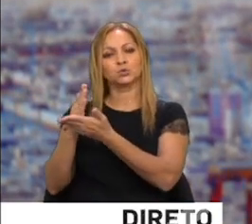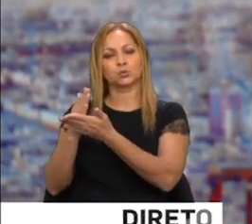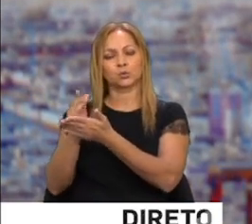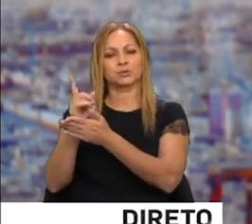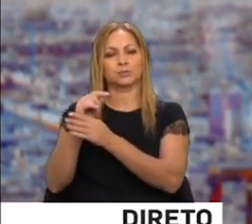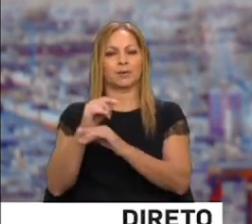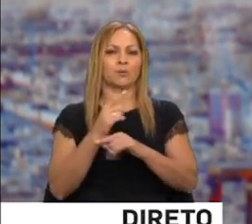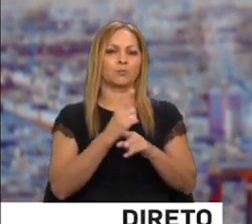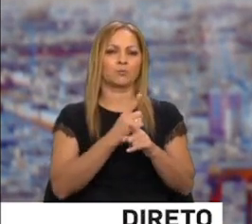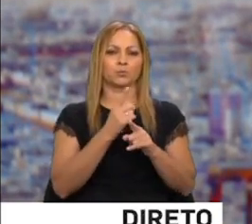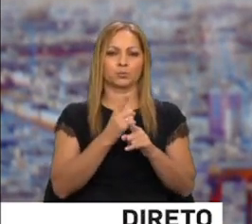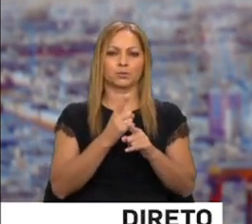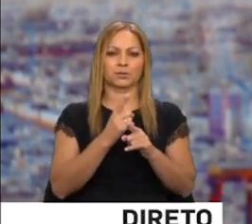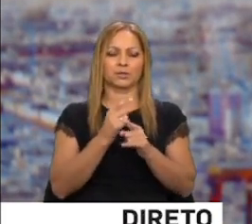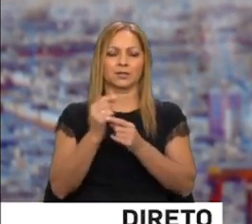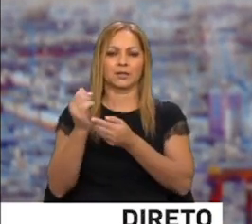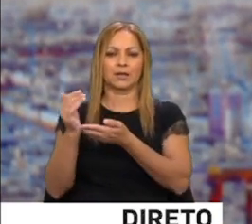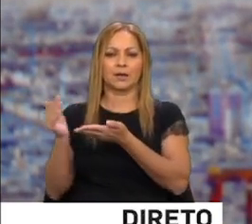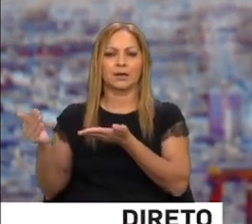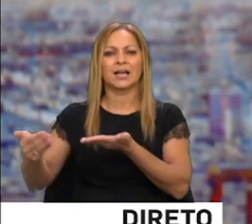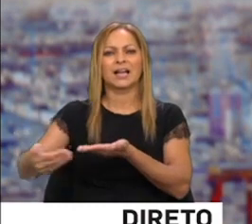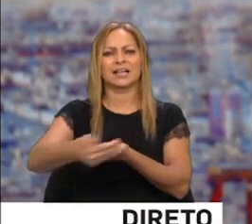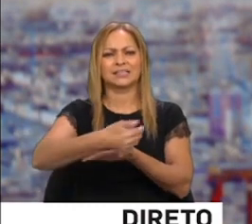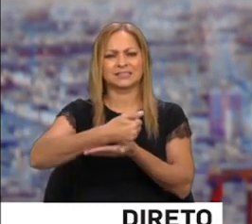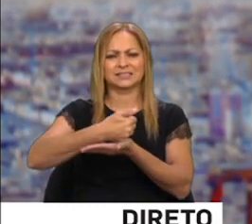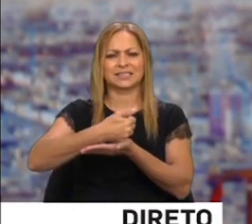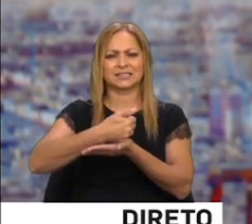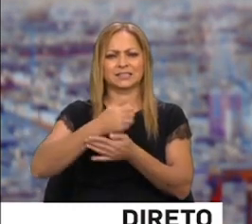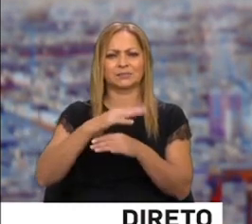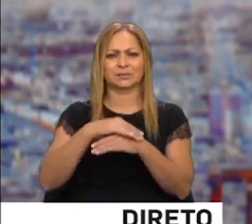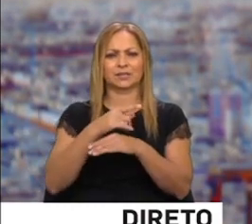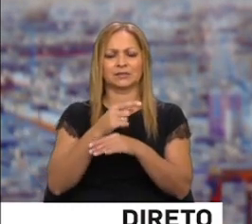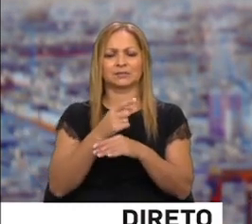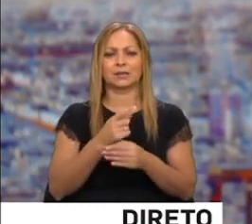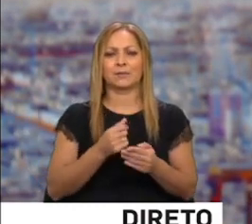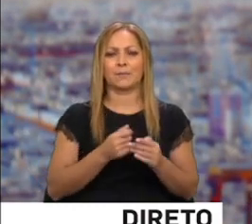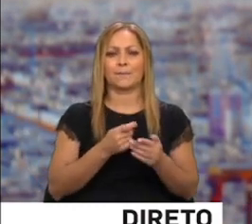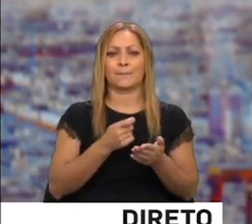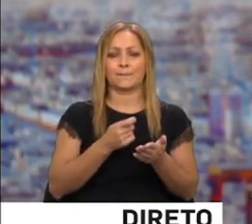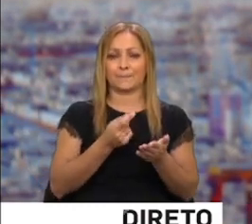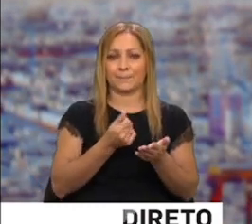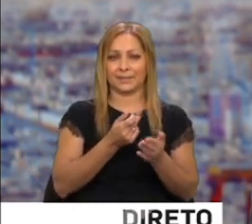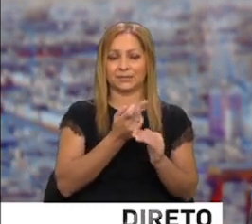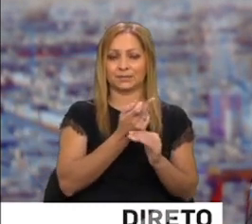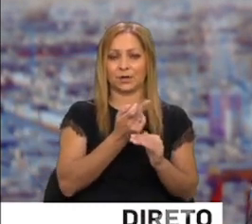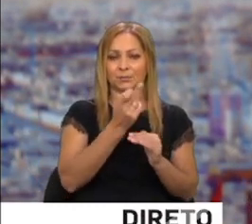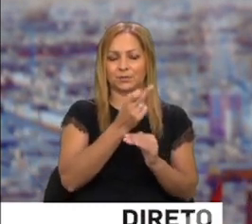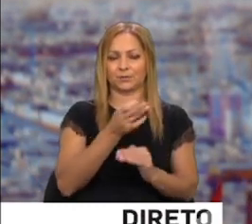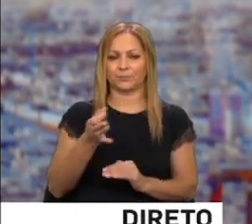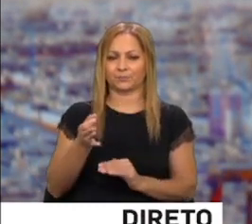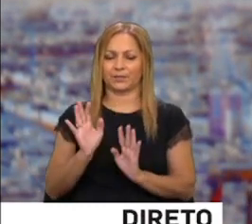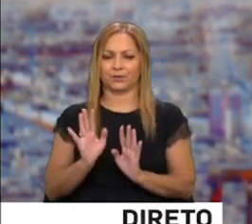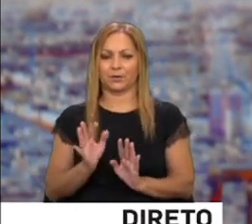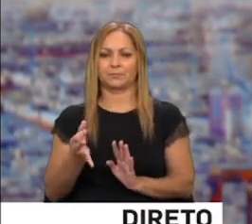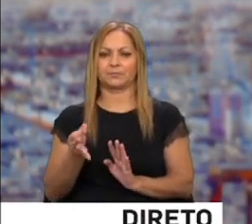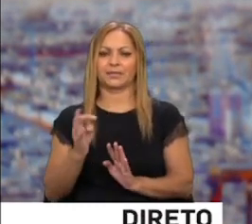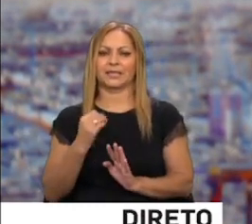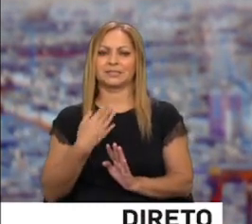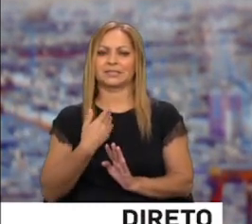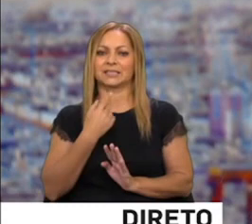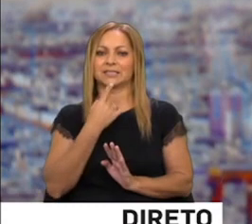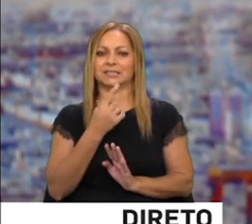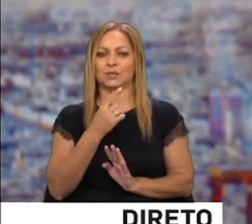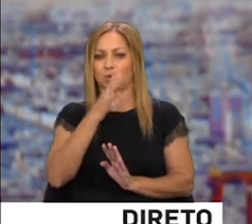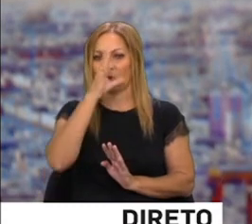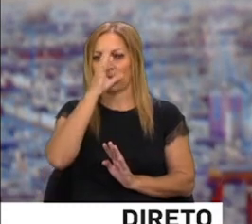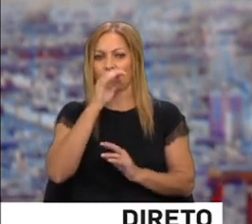viadualmente das das receitas por causa do do aumento de preço os ouvimos já na primeira reação no PC diz que o governo